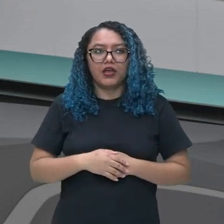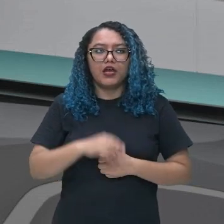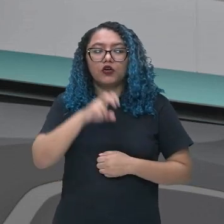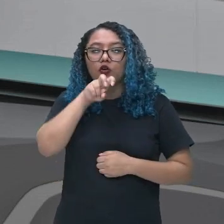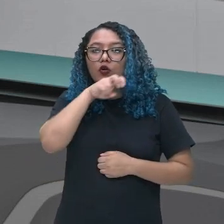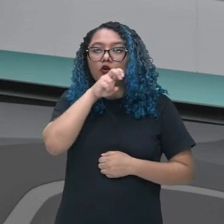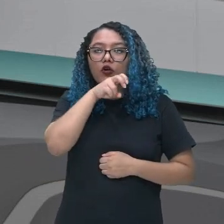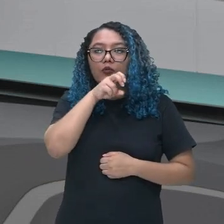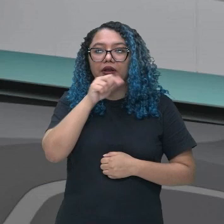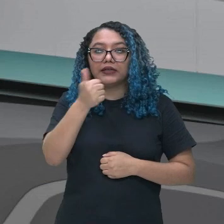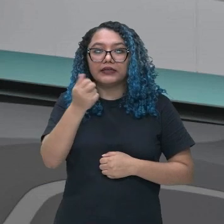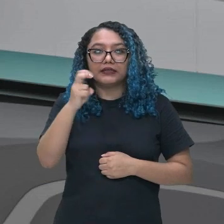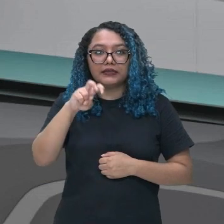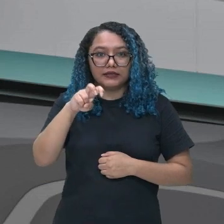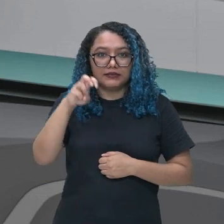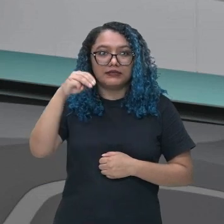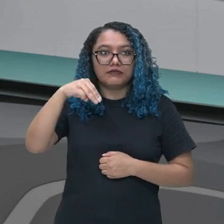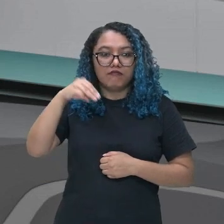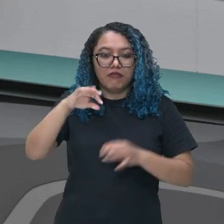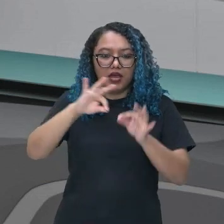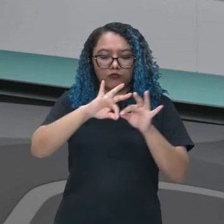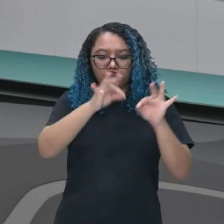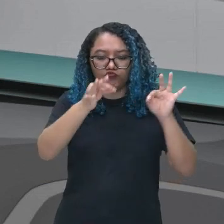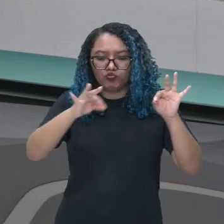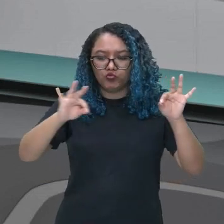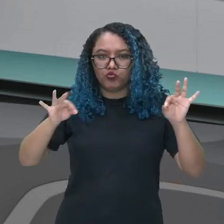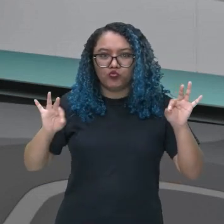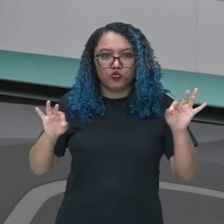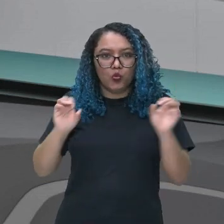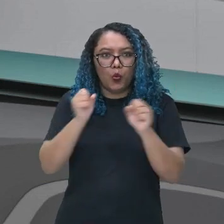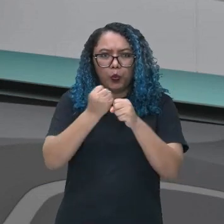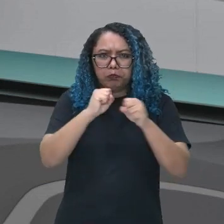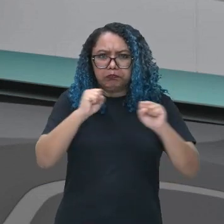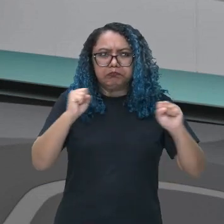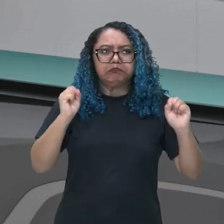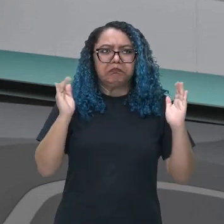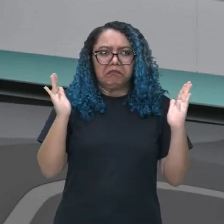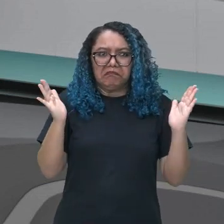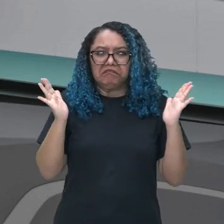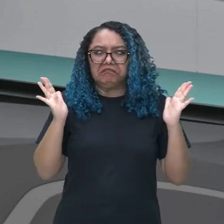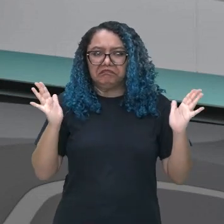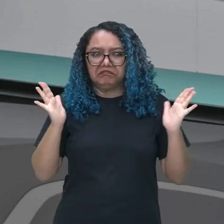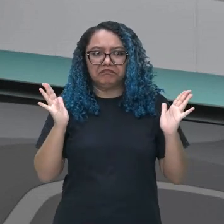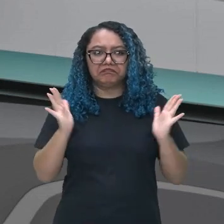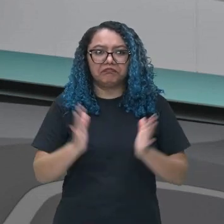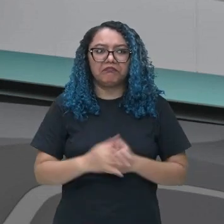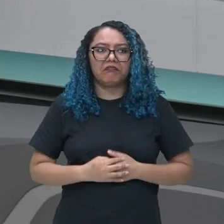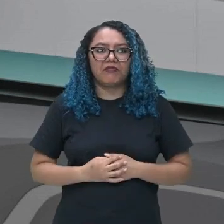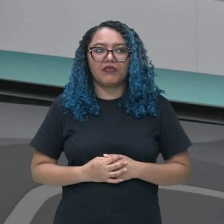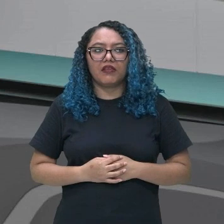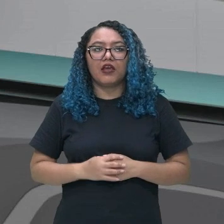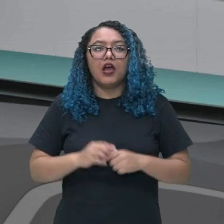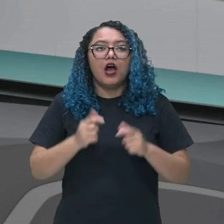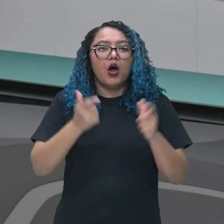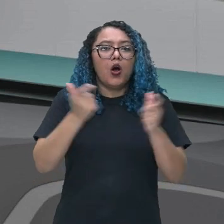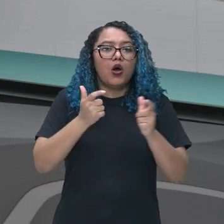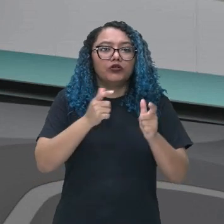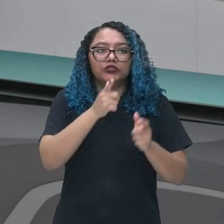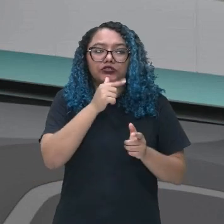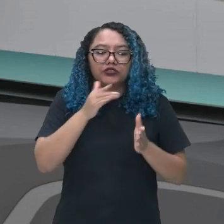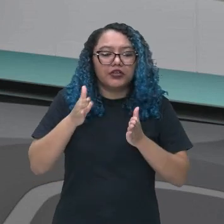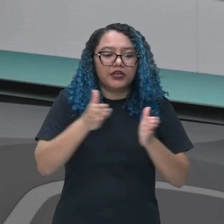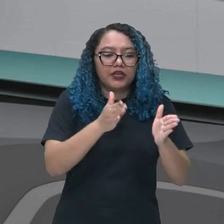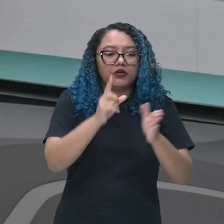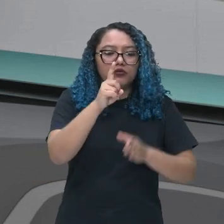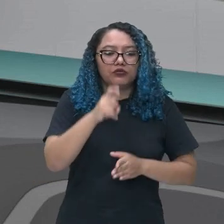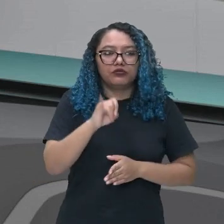15 metros é muita coisa, né? Foi encontrada no rio Xingu. Agora imaginem